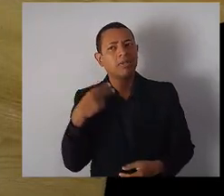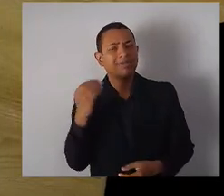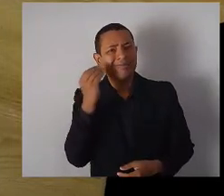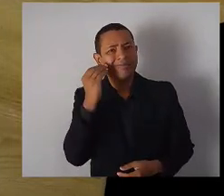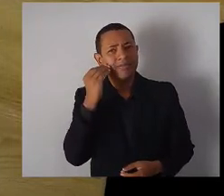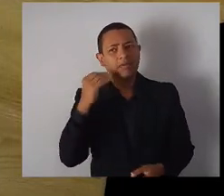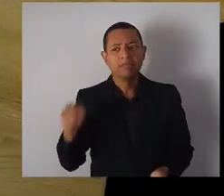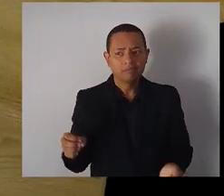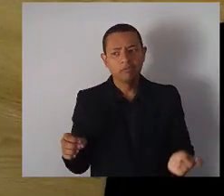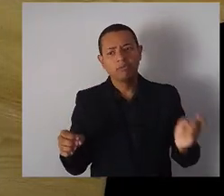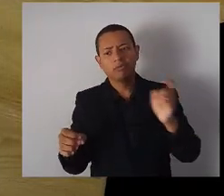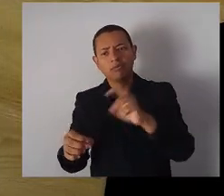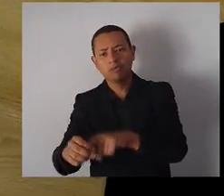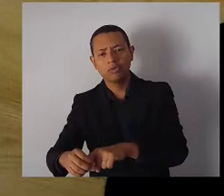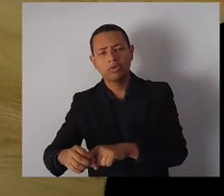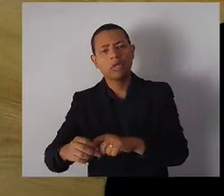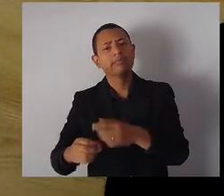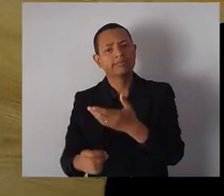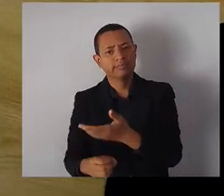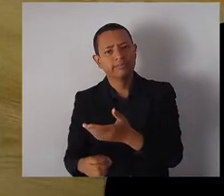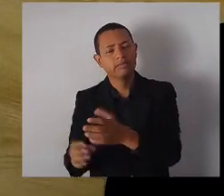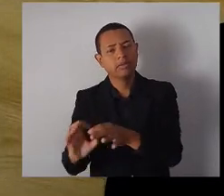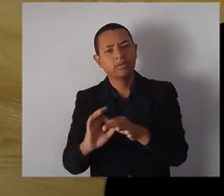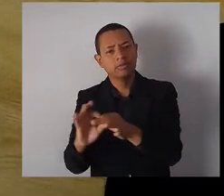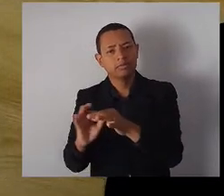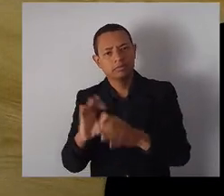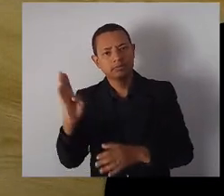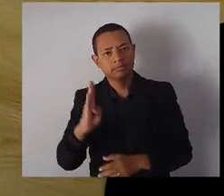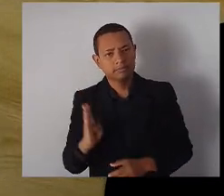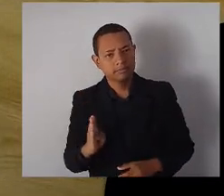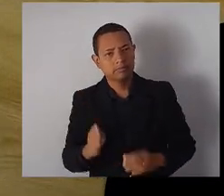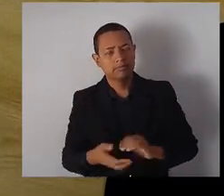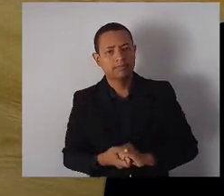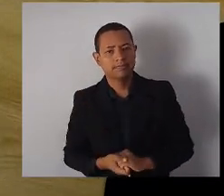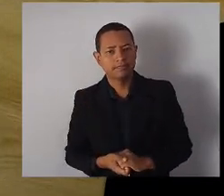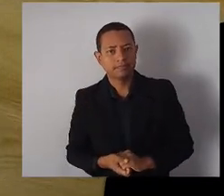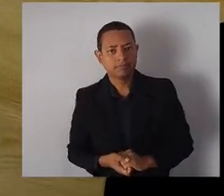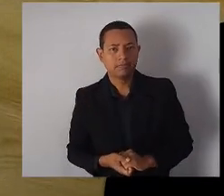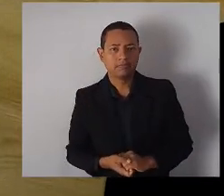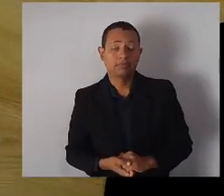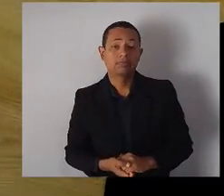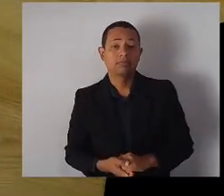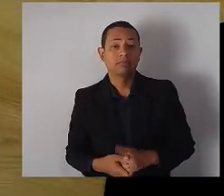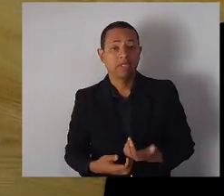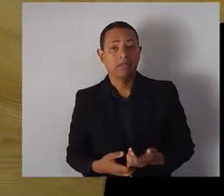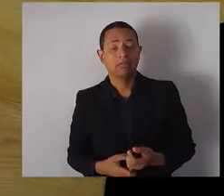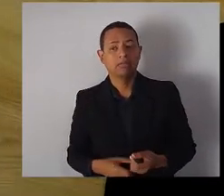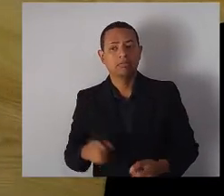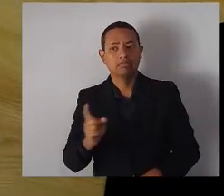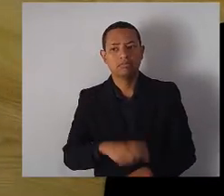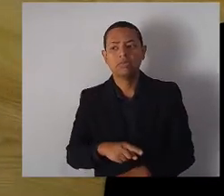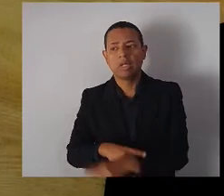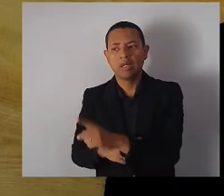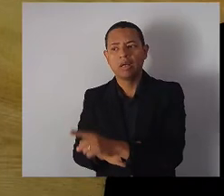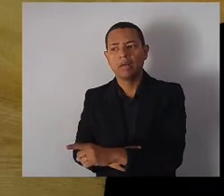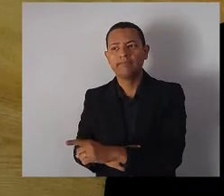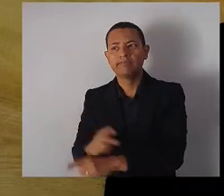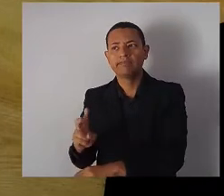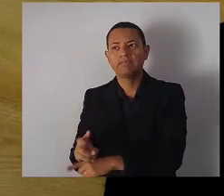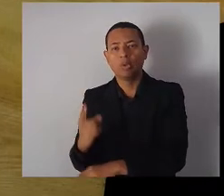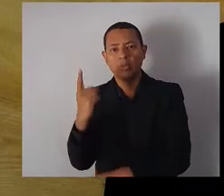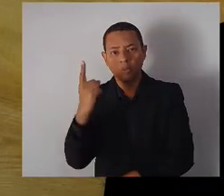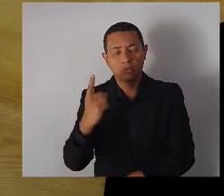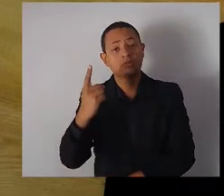teria tentado retornar à União Brasil. Eu acho que, diante do impasse, porque no momento em que surgiu a vaga, a Câmara